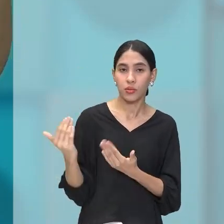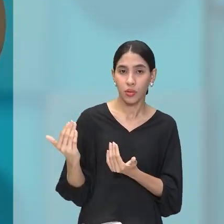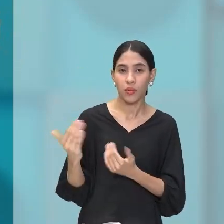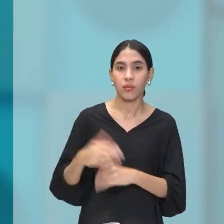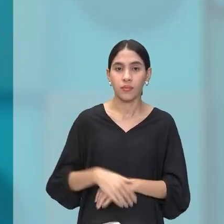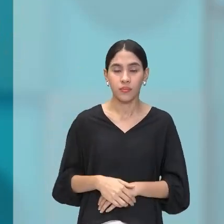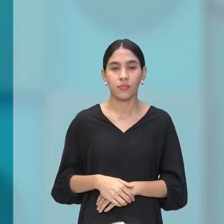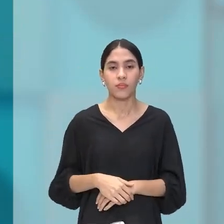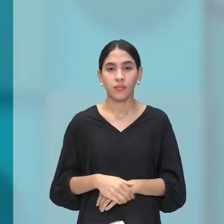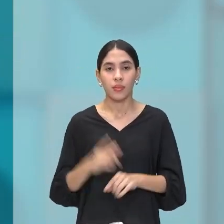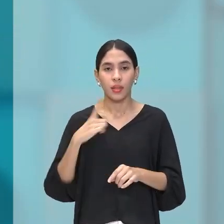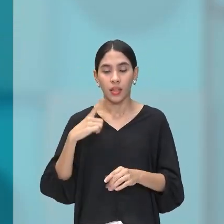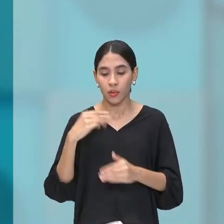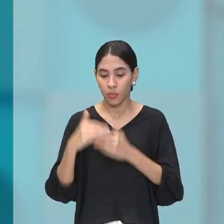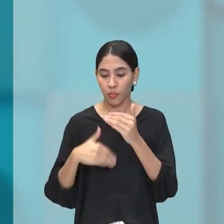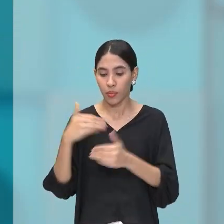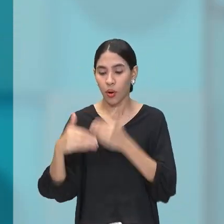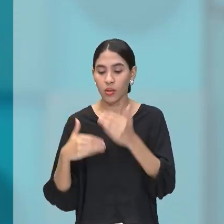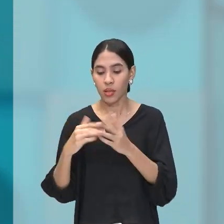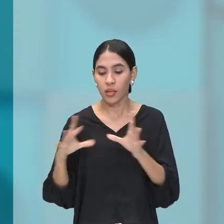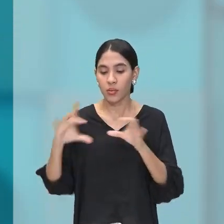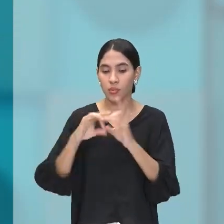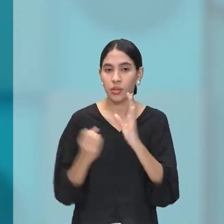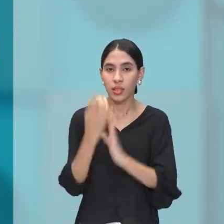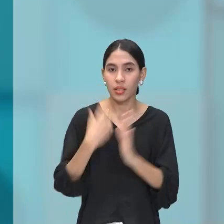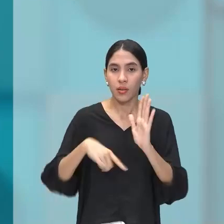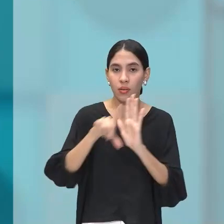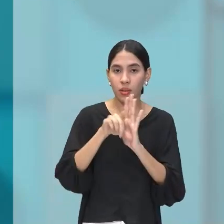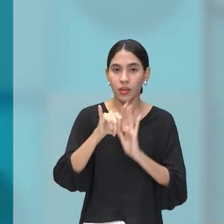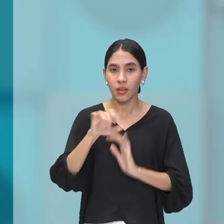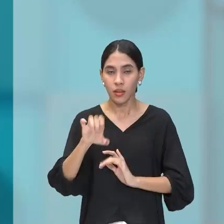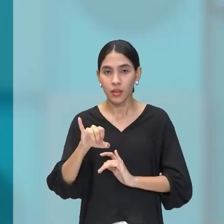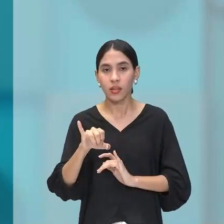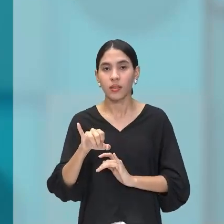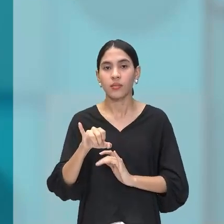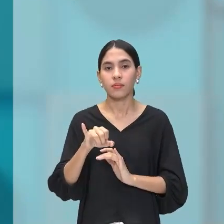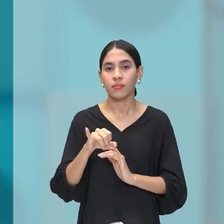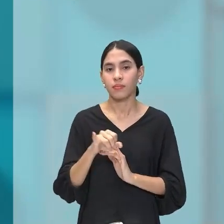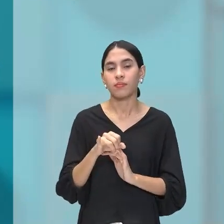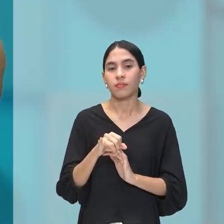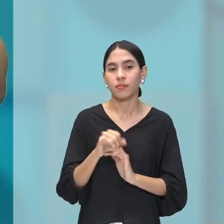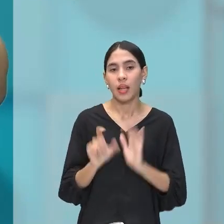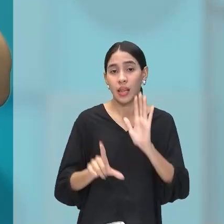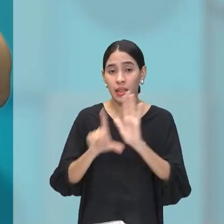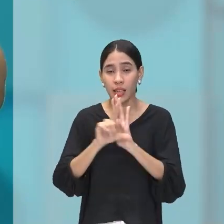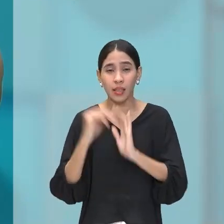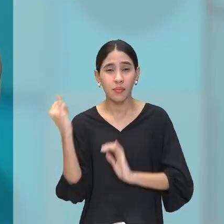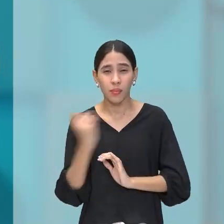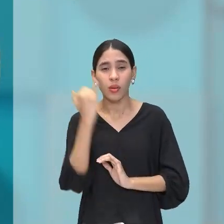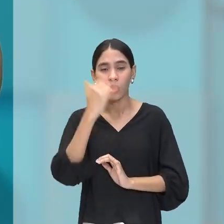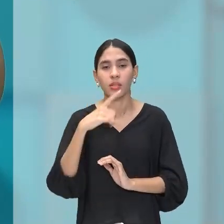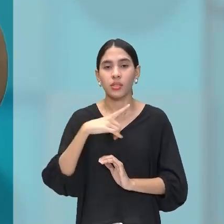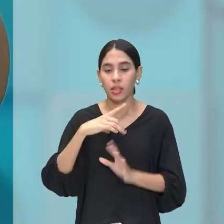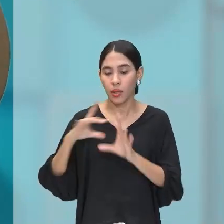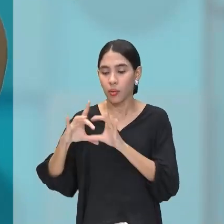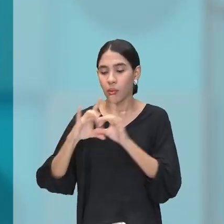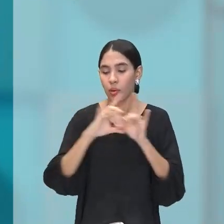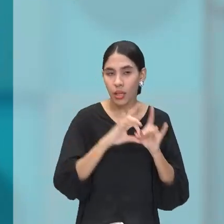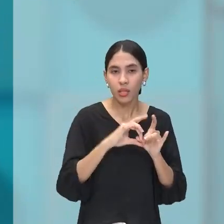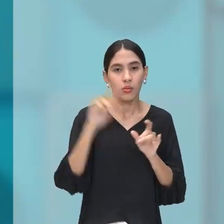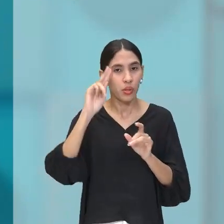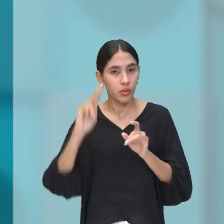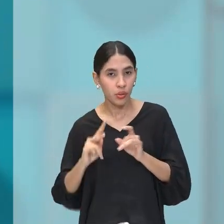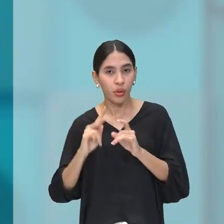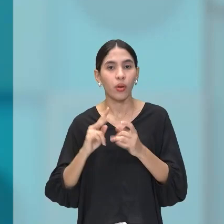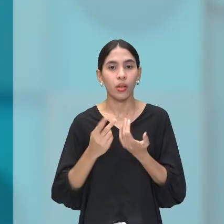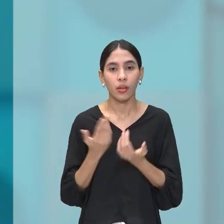que passa por um processo de constituições de leis, né? Não é uma lei que surge à toa aí do nada, tem todo um contexto que